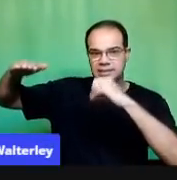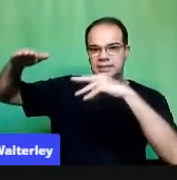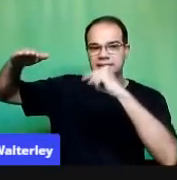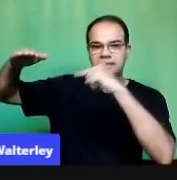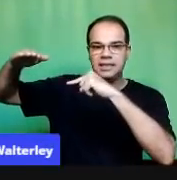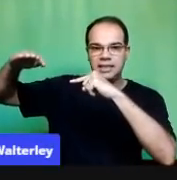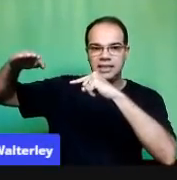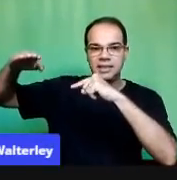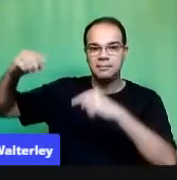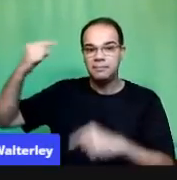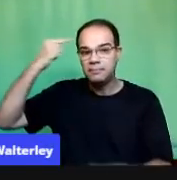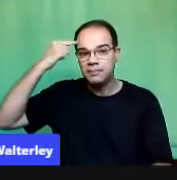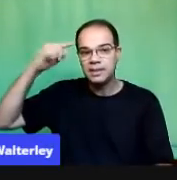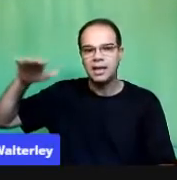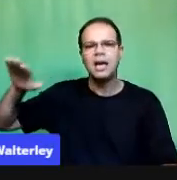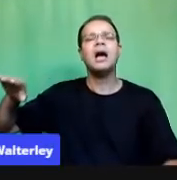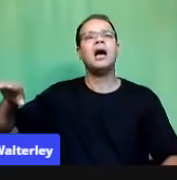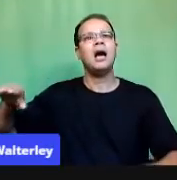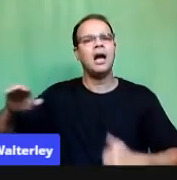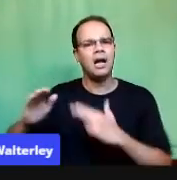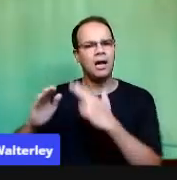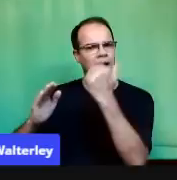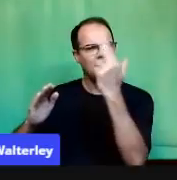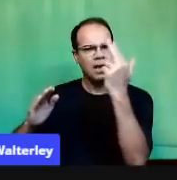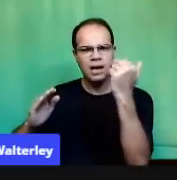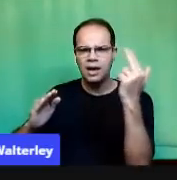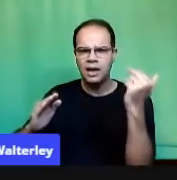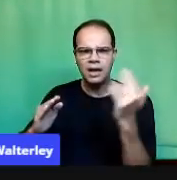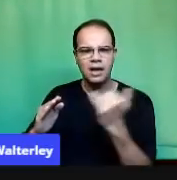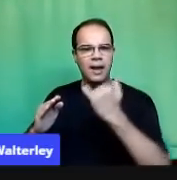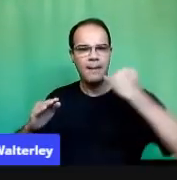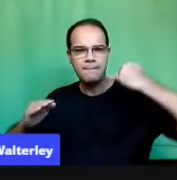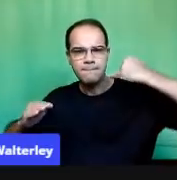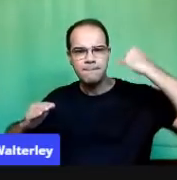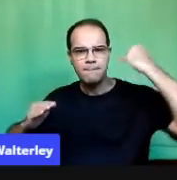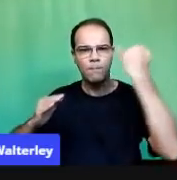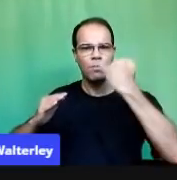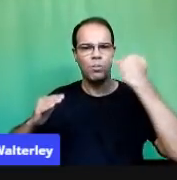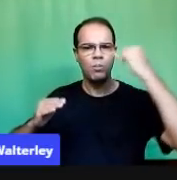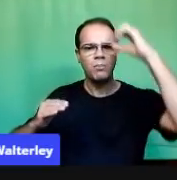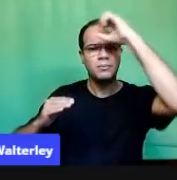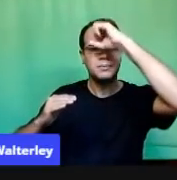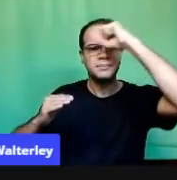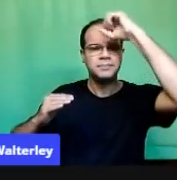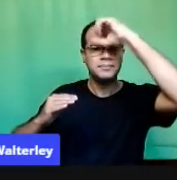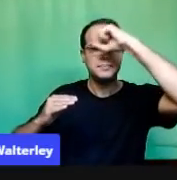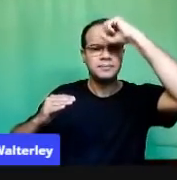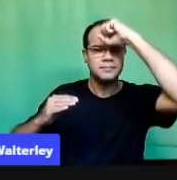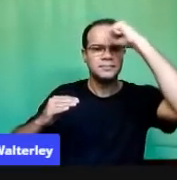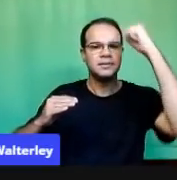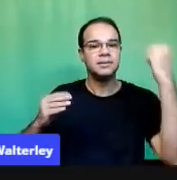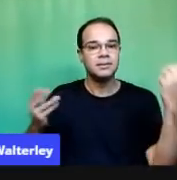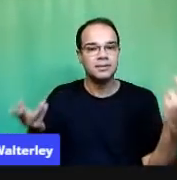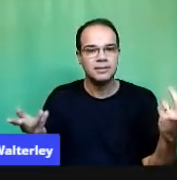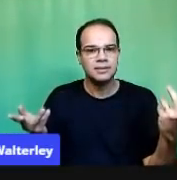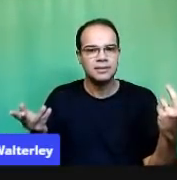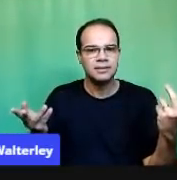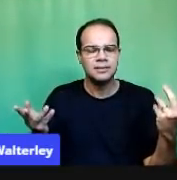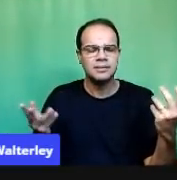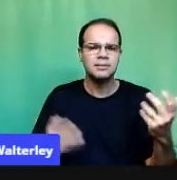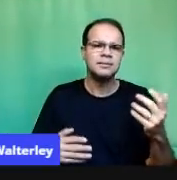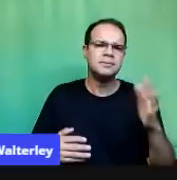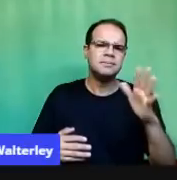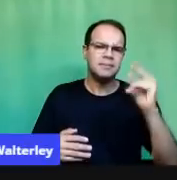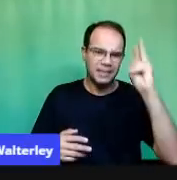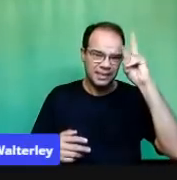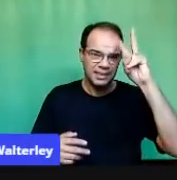não é valorizada há muito tempo, como que nós vamos fazer isso? Como que nós vamos alcançar isso, sendo que